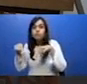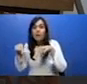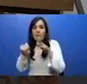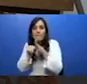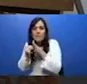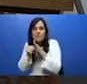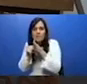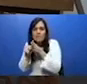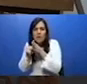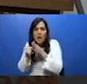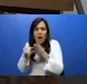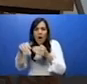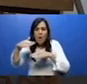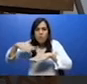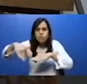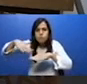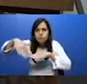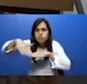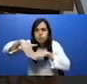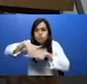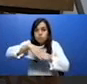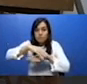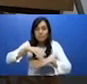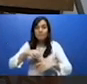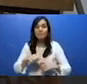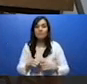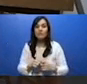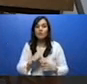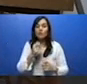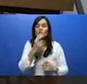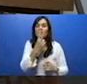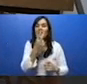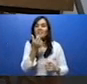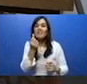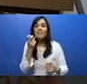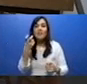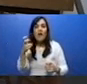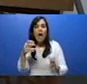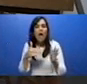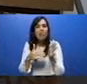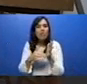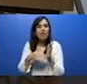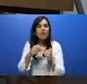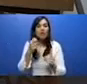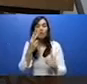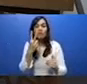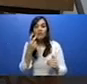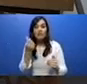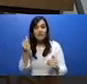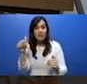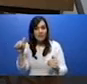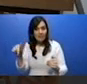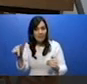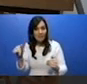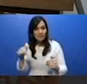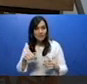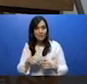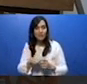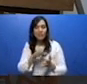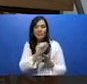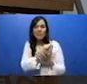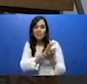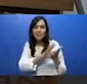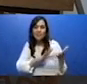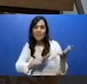museus, páginas 265 a 267. A atividade da página